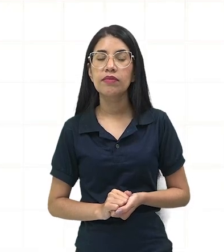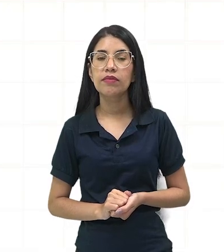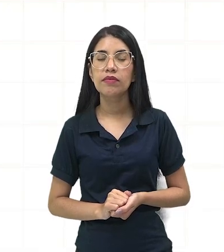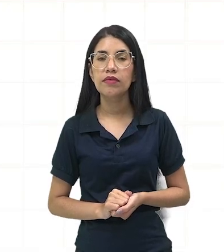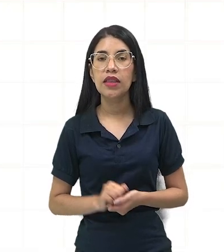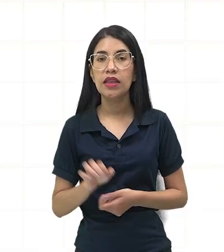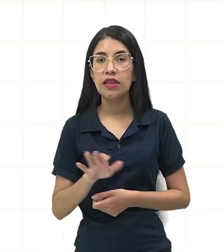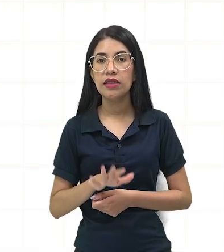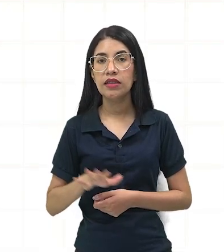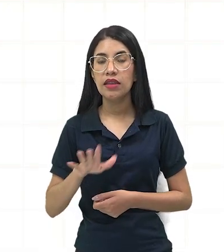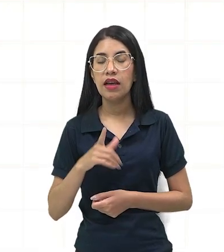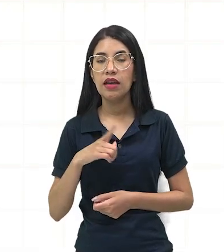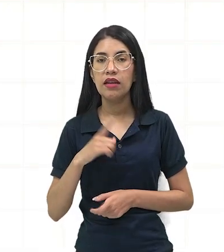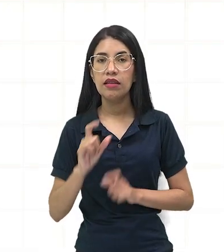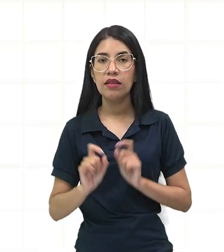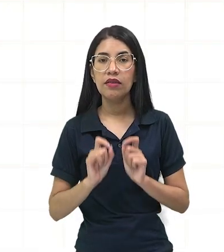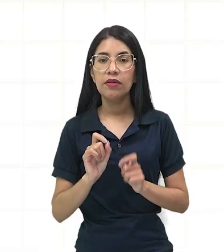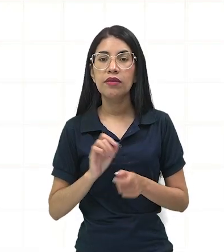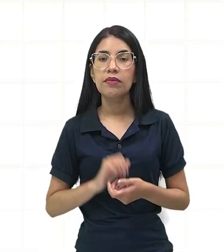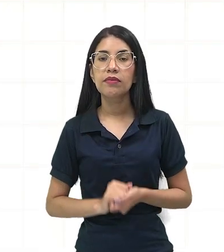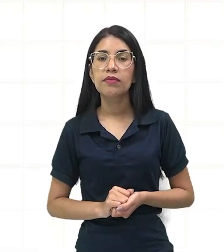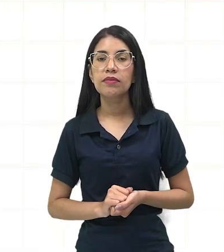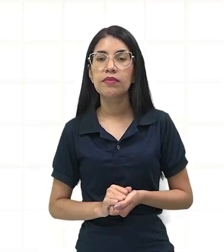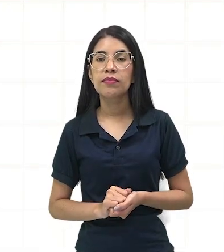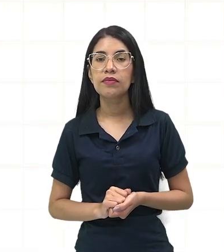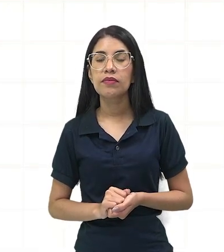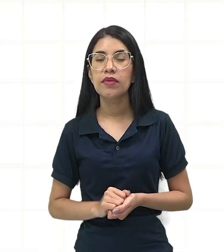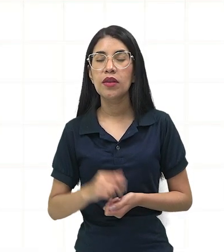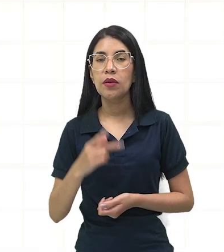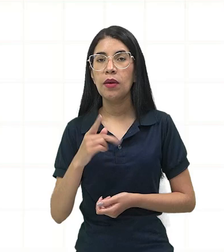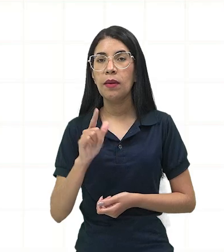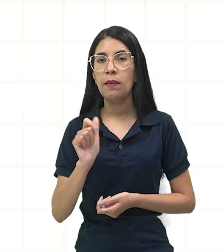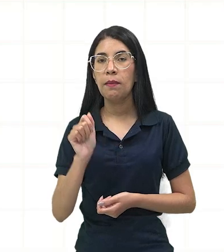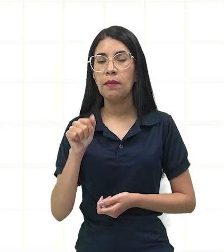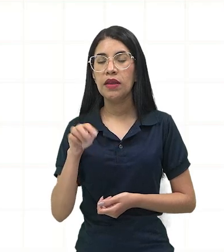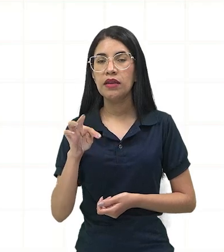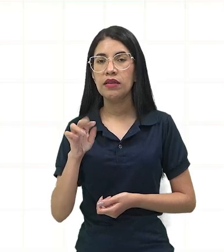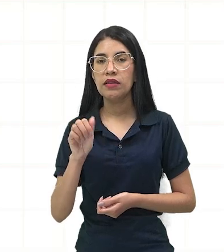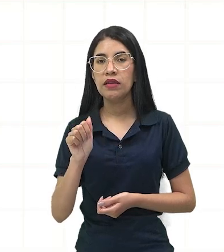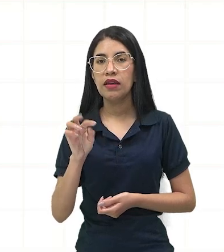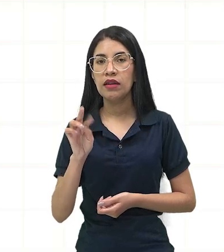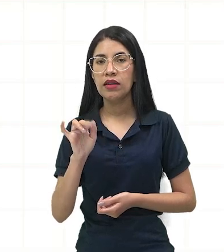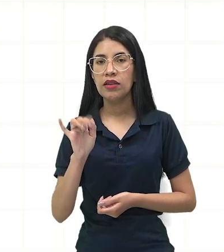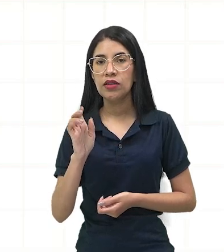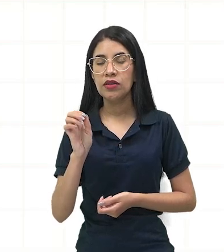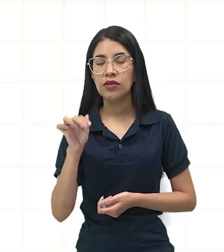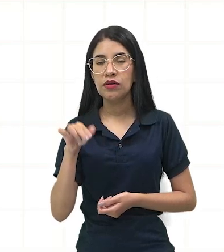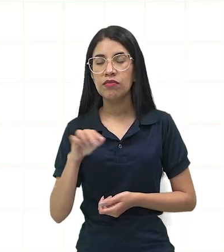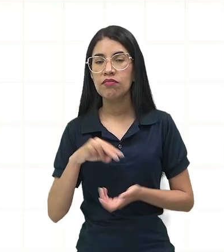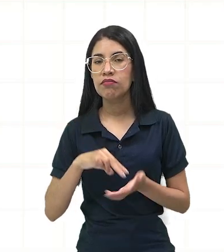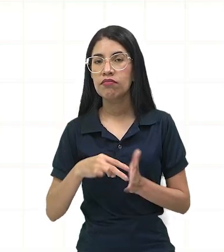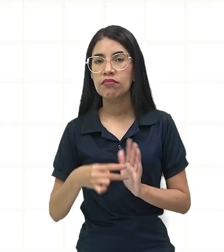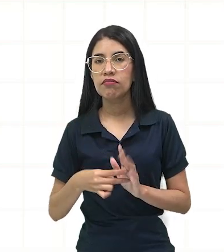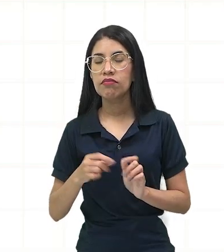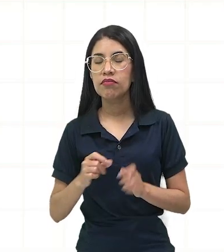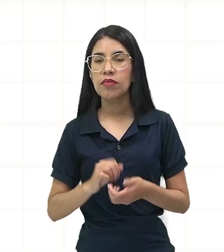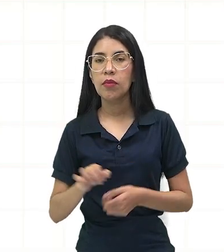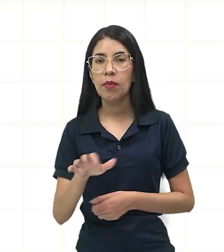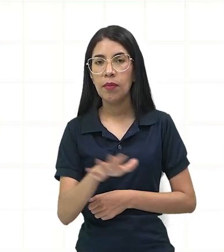daquele termo que a gente chama de plantation, tá? O plantation, o que é? É uma